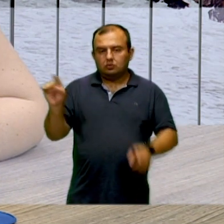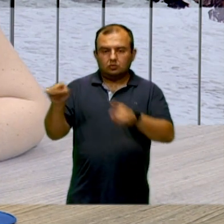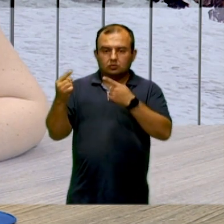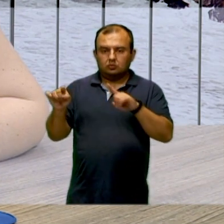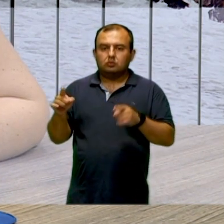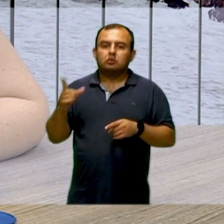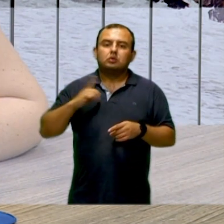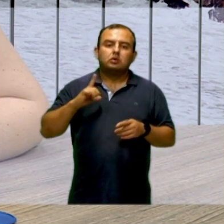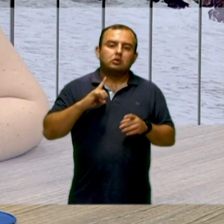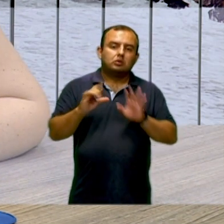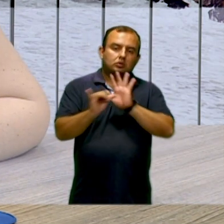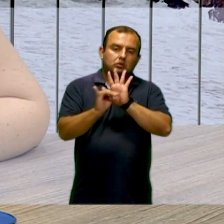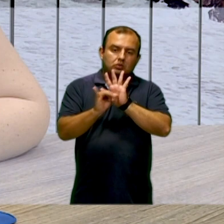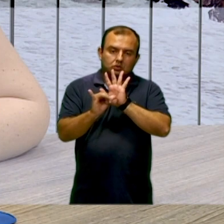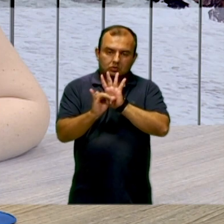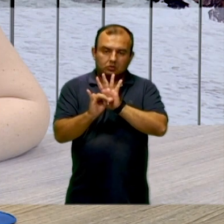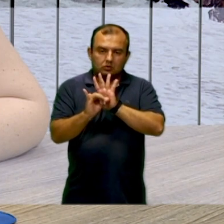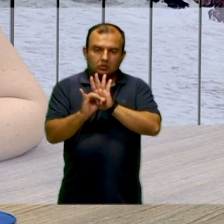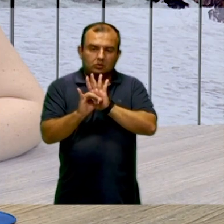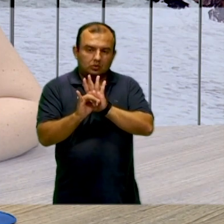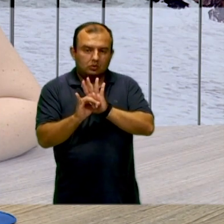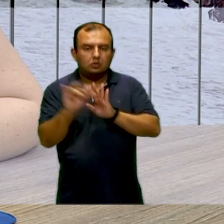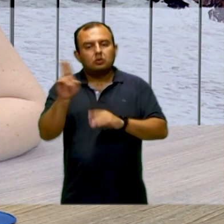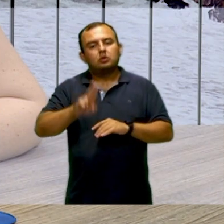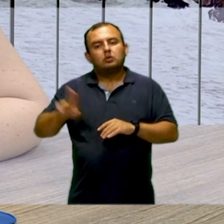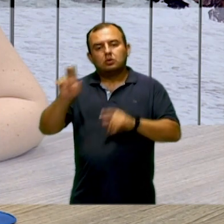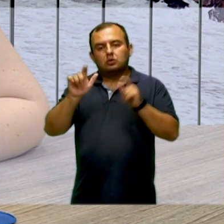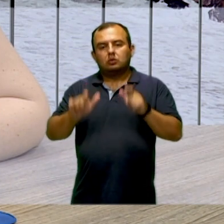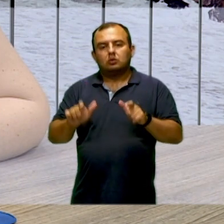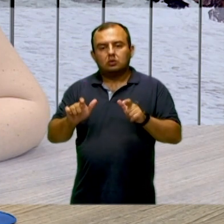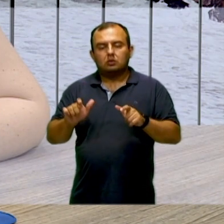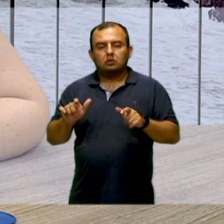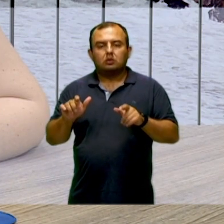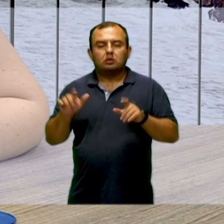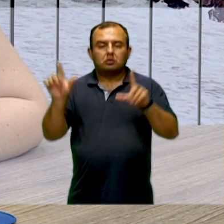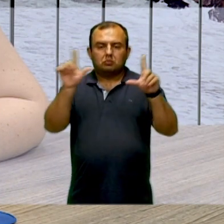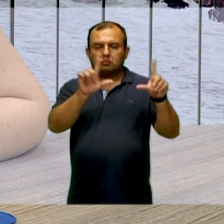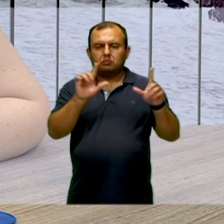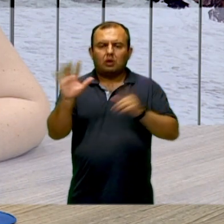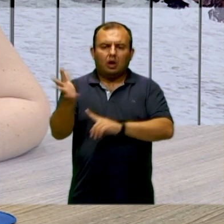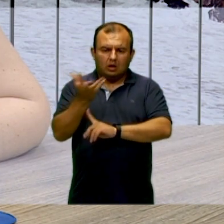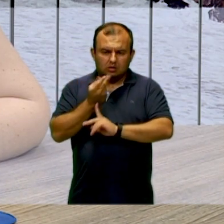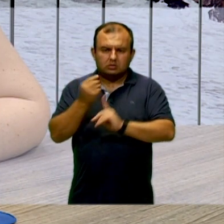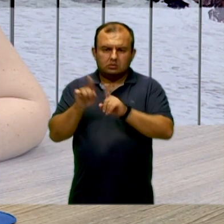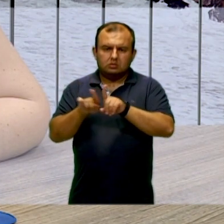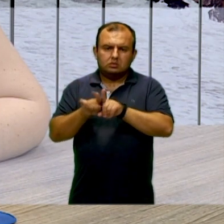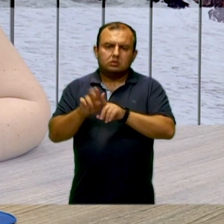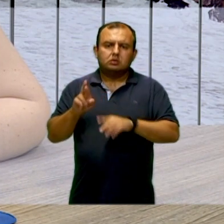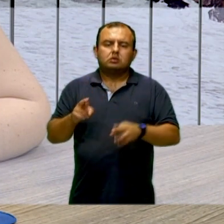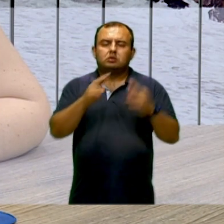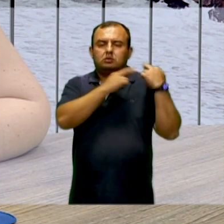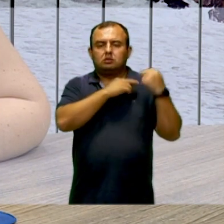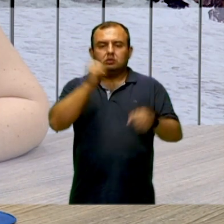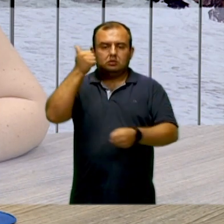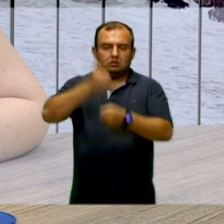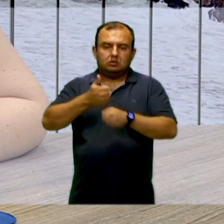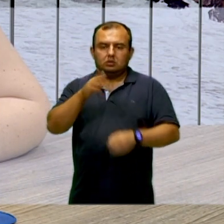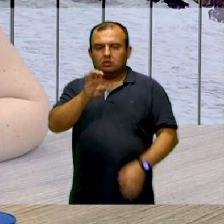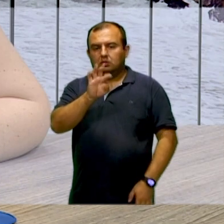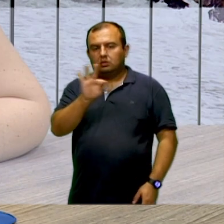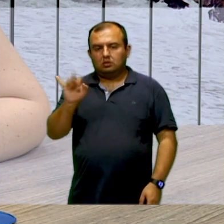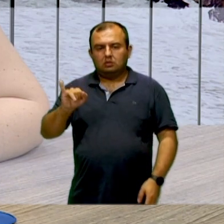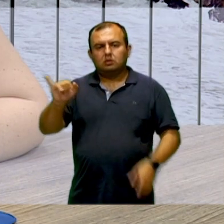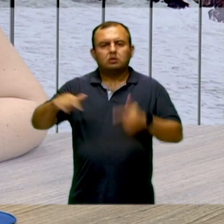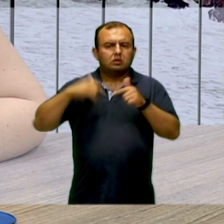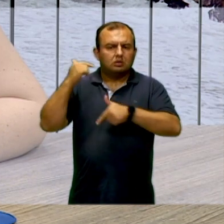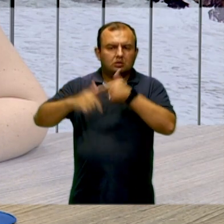gente tem que lançar o edital do uso do espaço ali para galerias, aquela coisa toda, que isso é de responsabilidade da diretora Beth, que está a